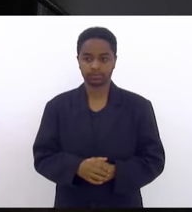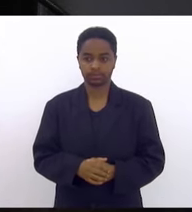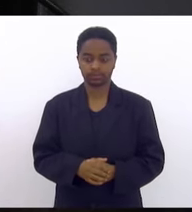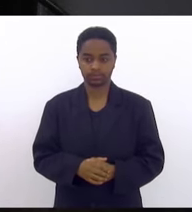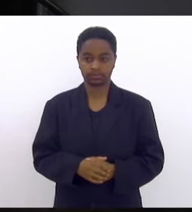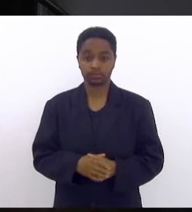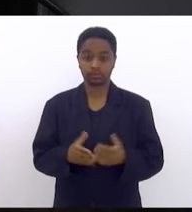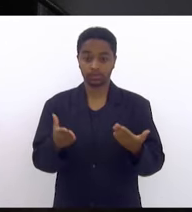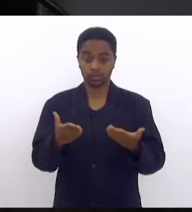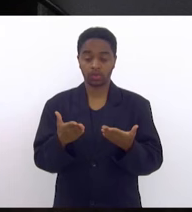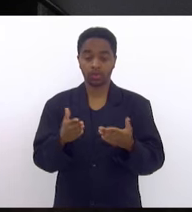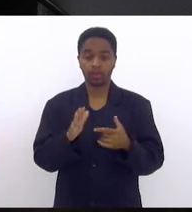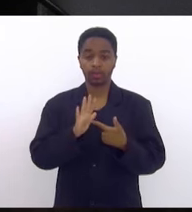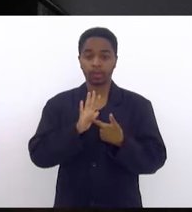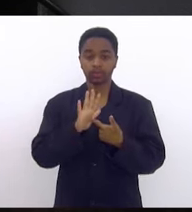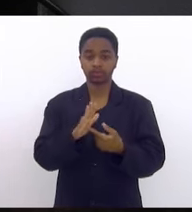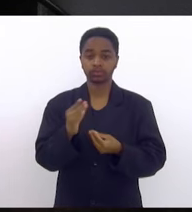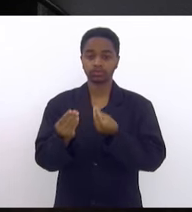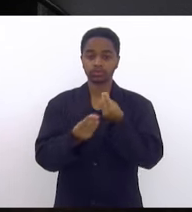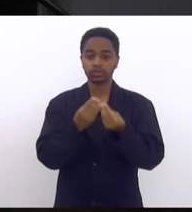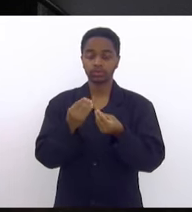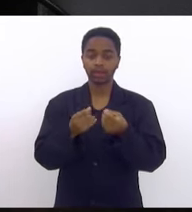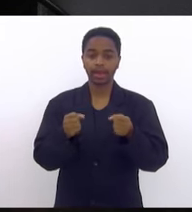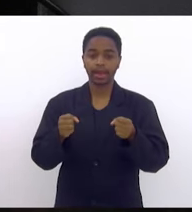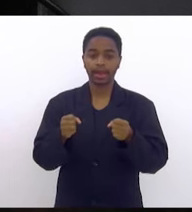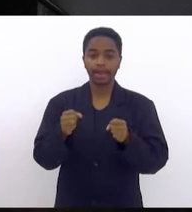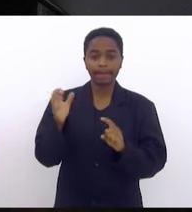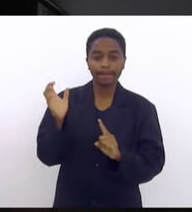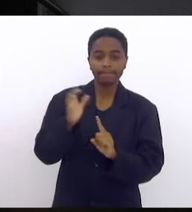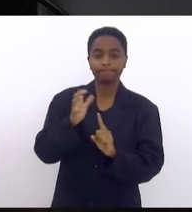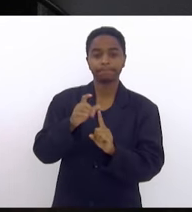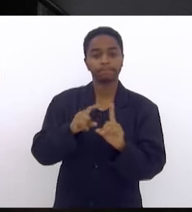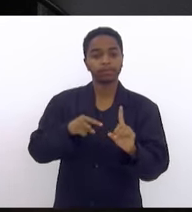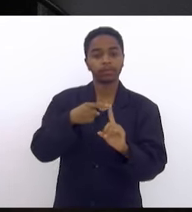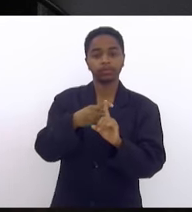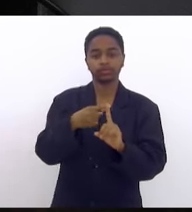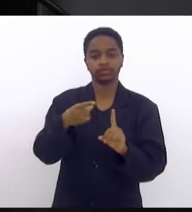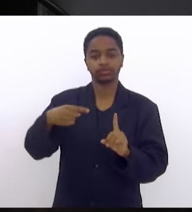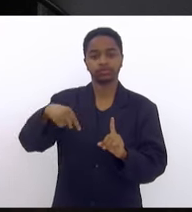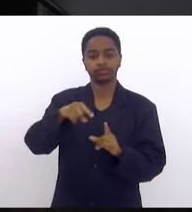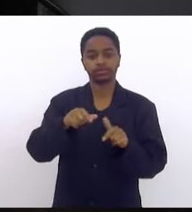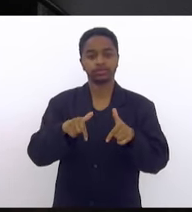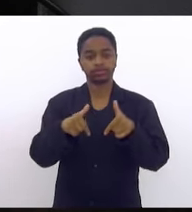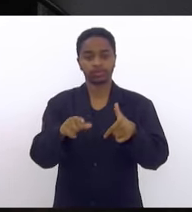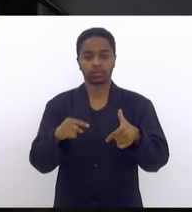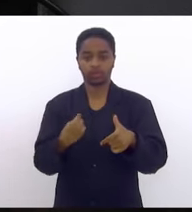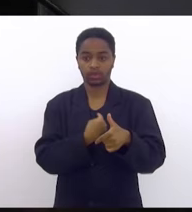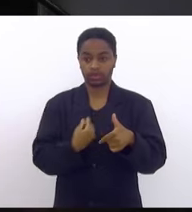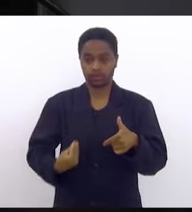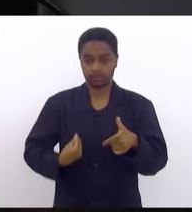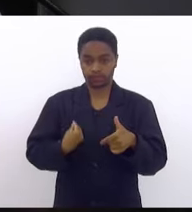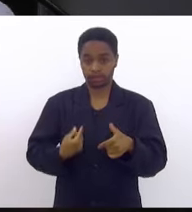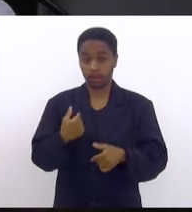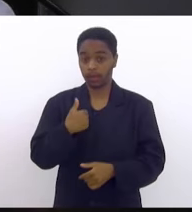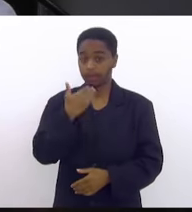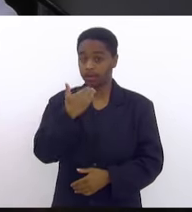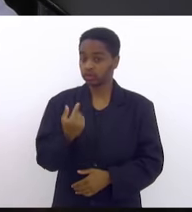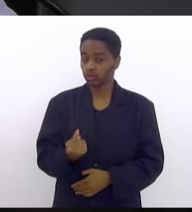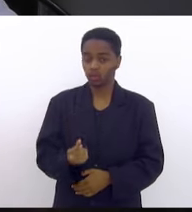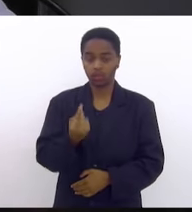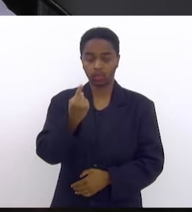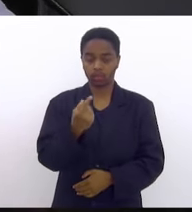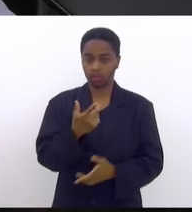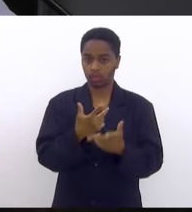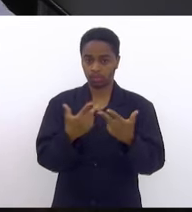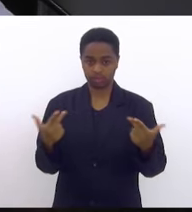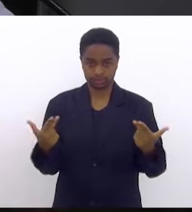reconhecido como um impacto positivo que vocês causam em nossas vidas. Eu só peço uma coisa que o Luiz sempre fala para